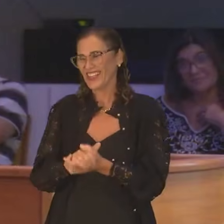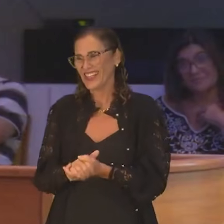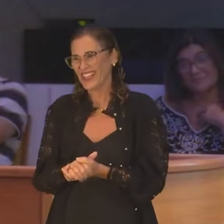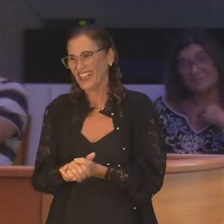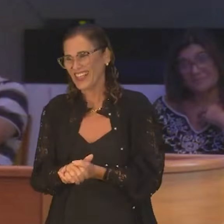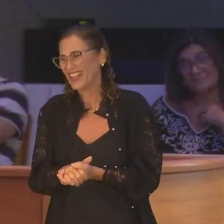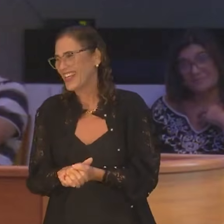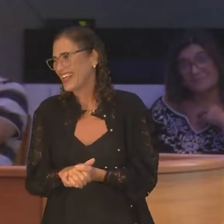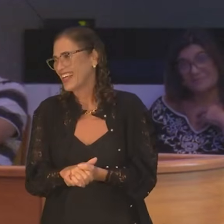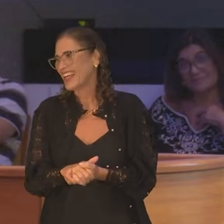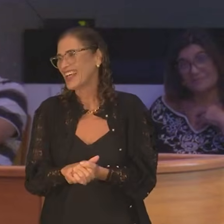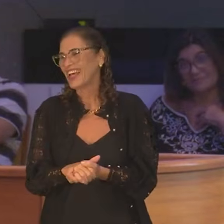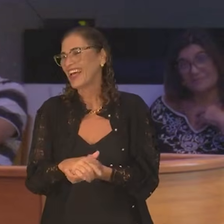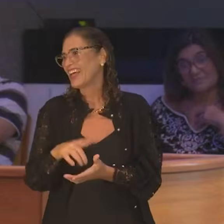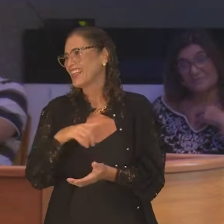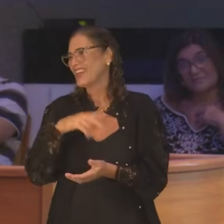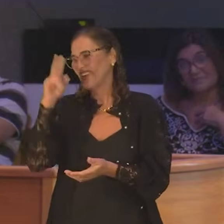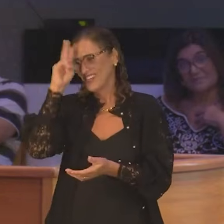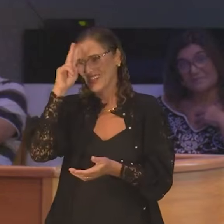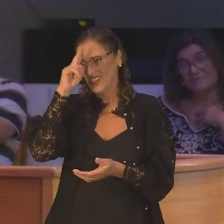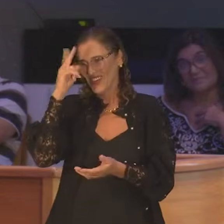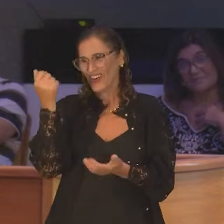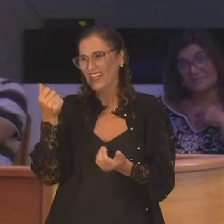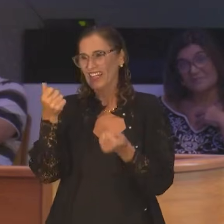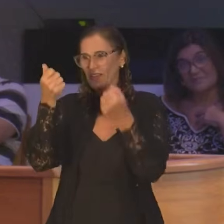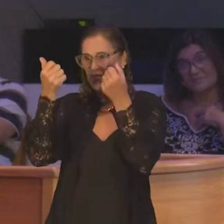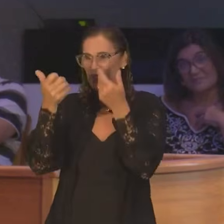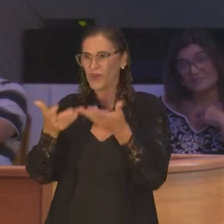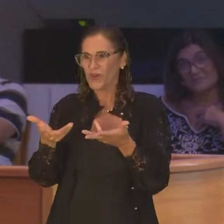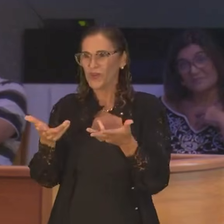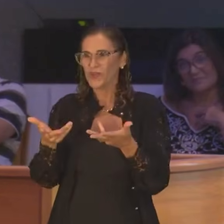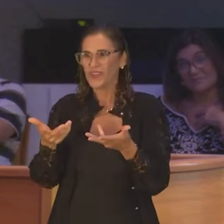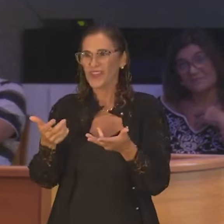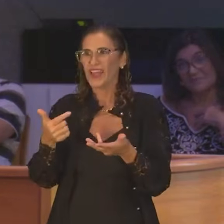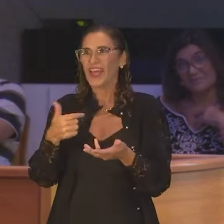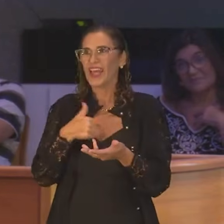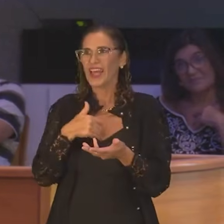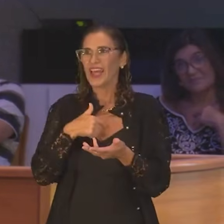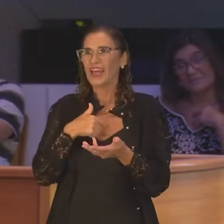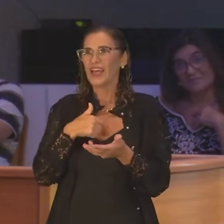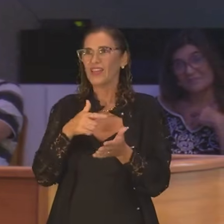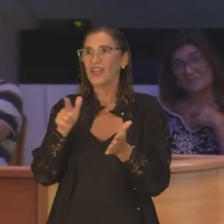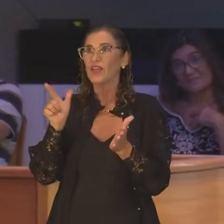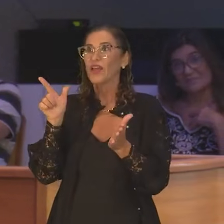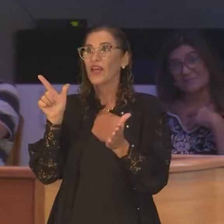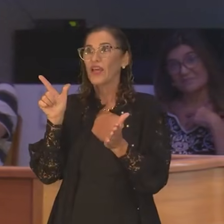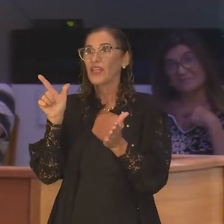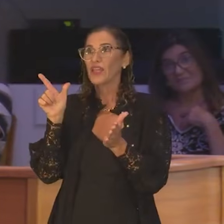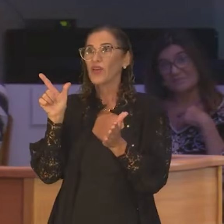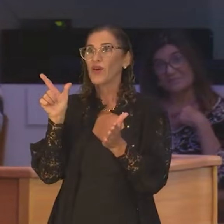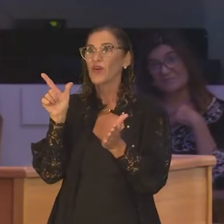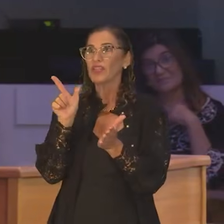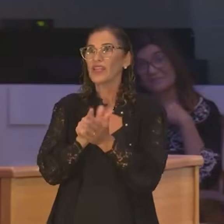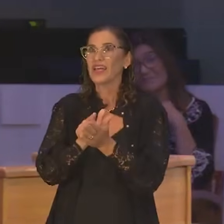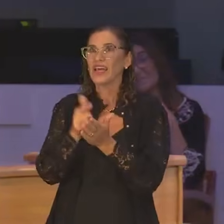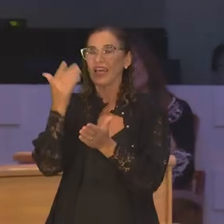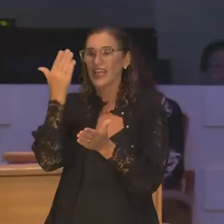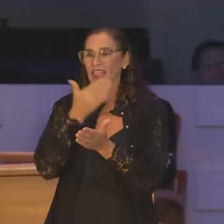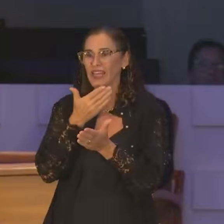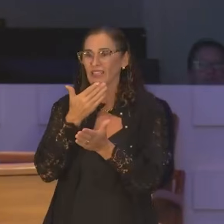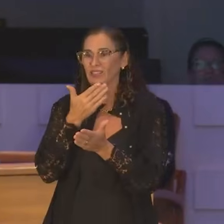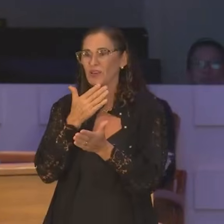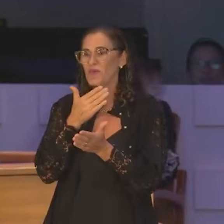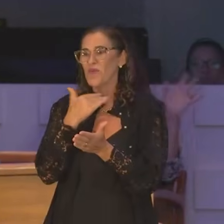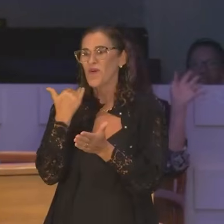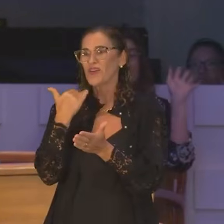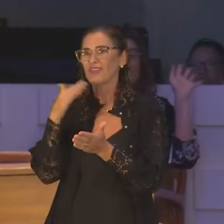E eu tenho uma história a contar sobre... sabe que eu tenho um atestado de óbito? Quem quer saber essa história? Levanta a